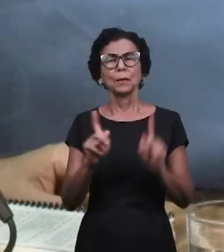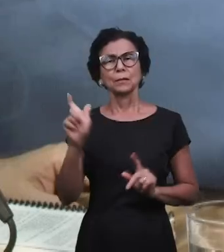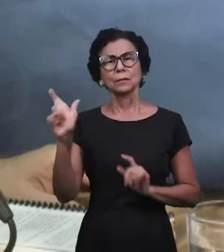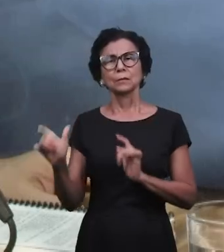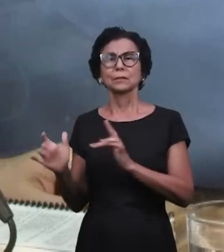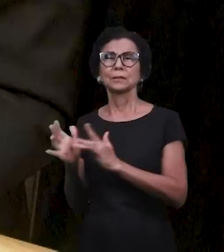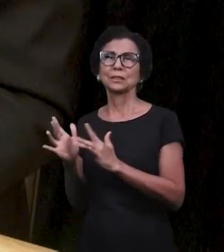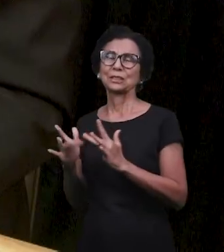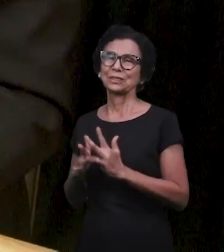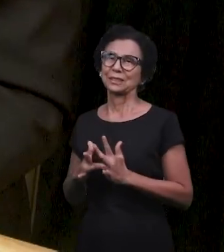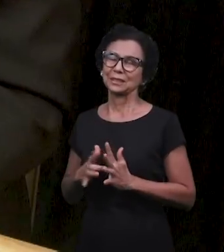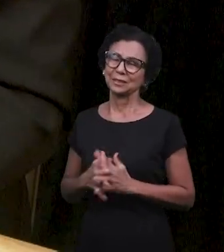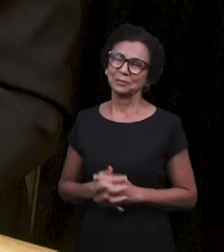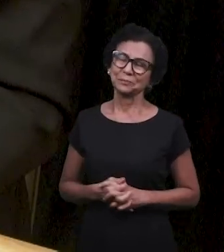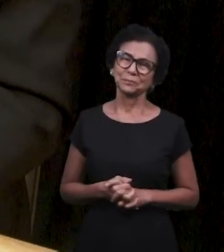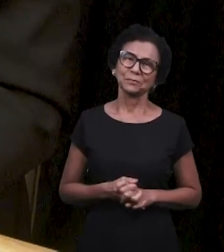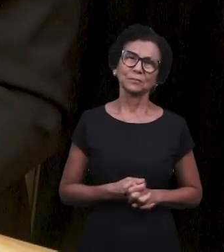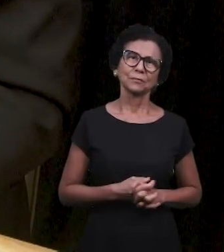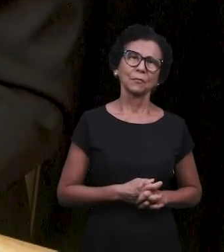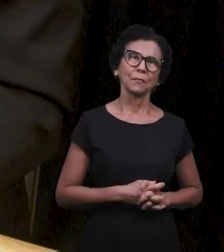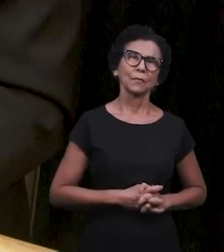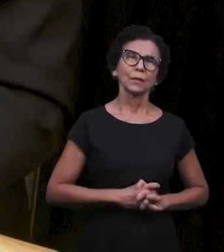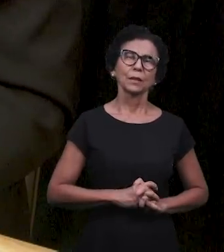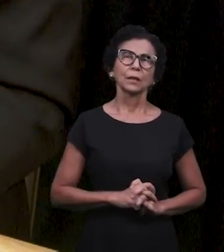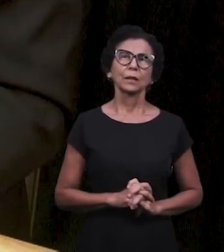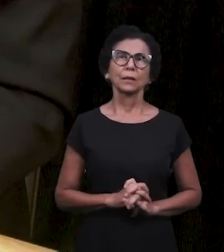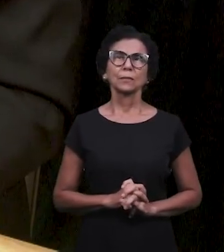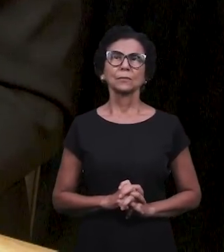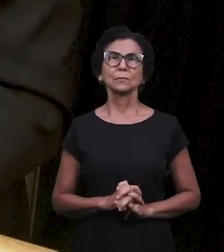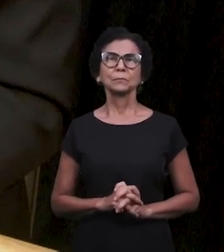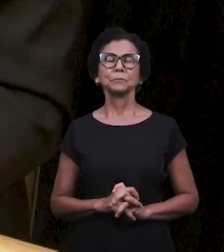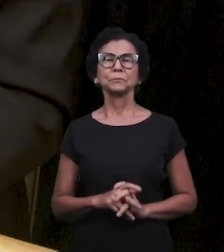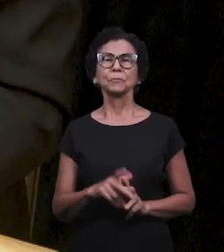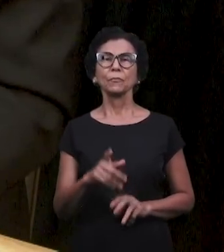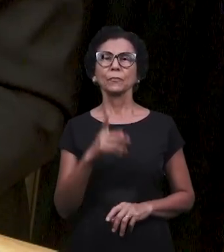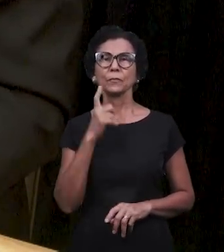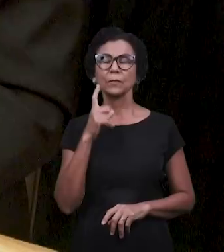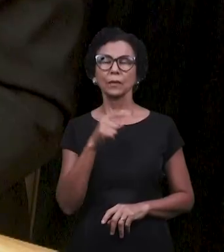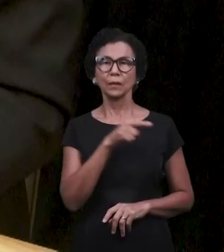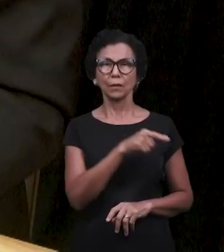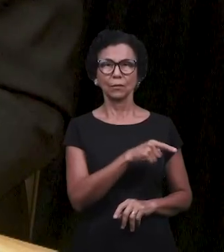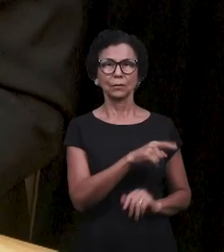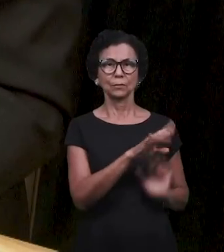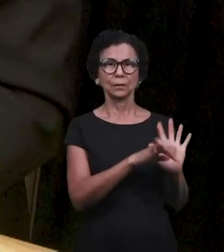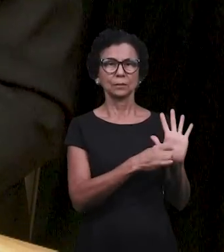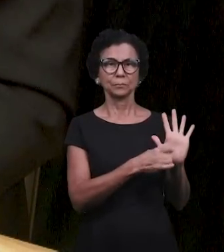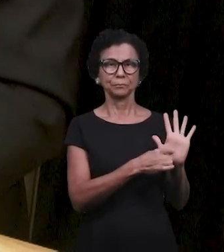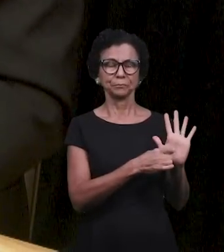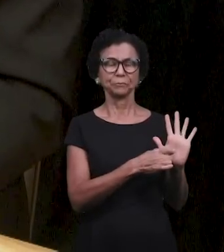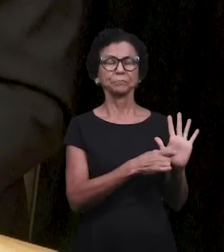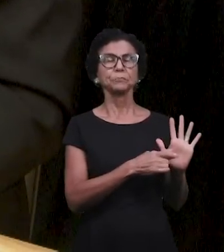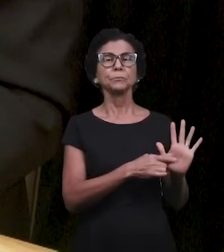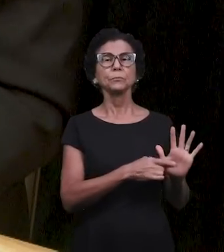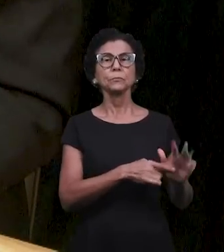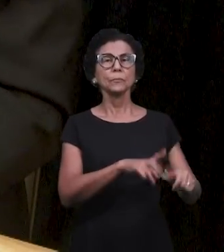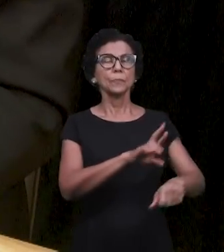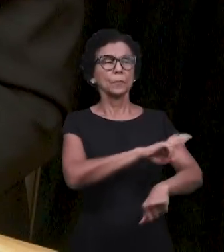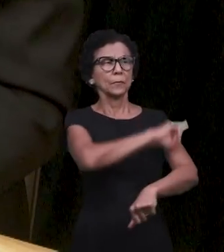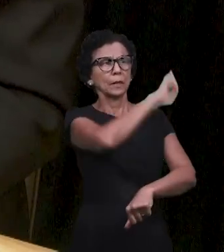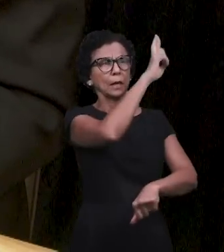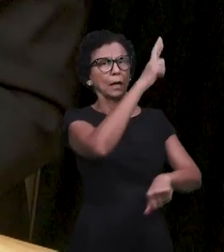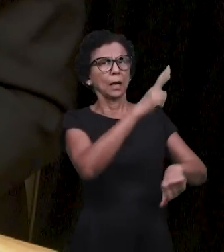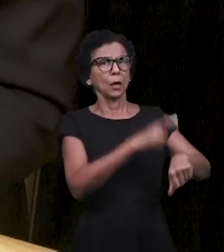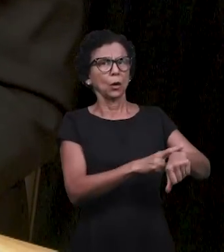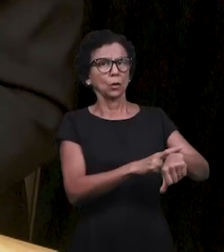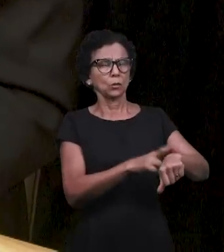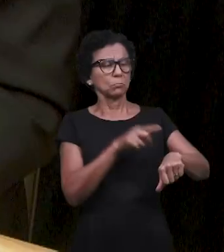Glória a Deus. E é muito interessante que a rocha estava ali também. Como o lenho estava lá, nas águas amargas, a rocha estava